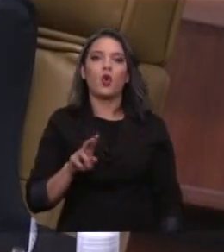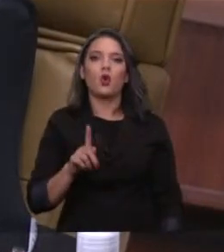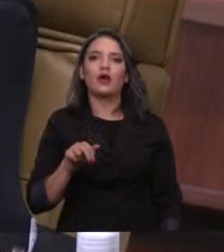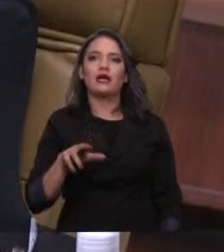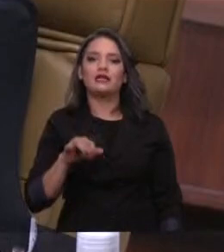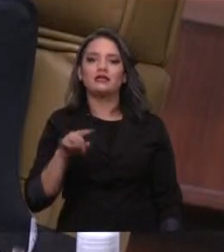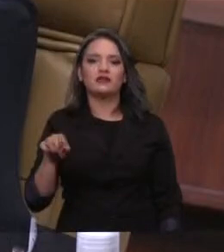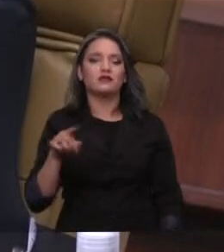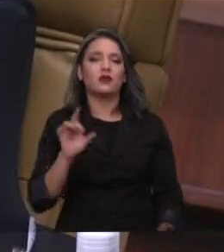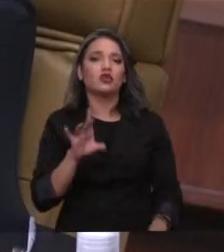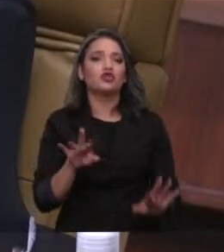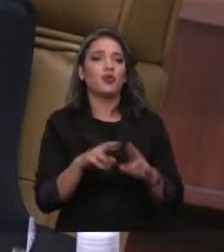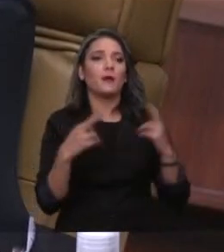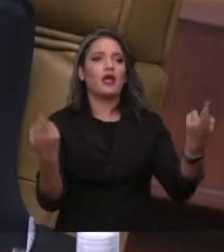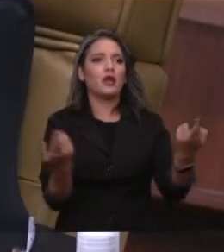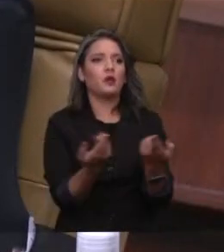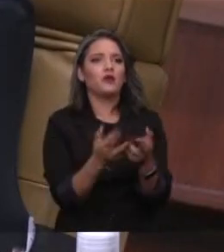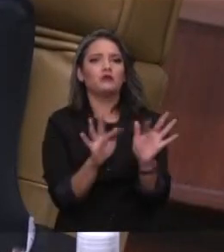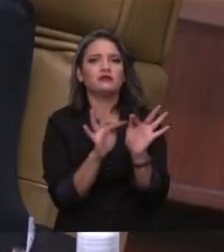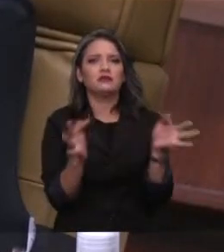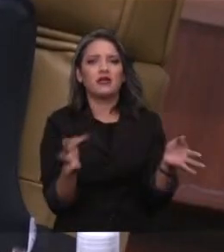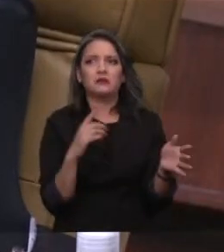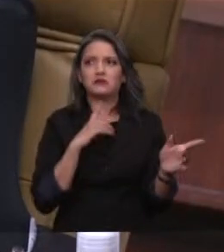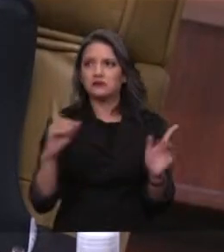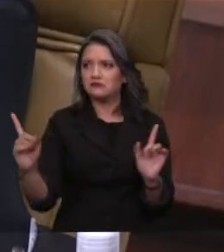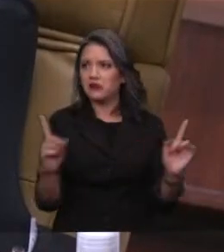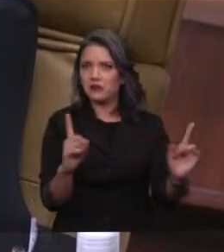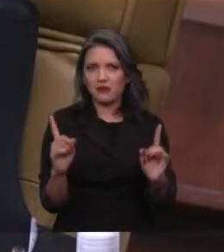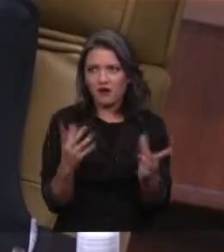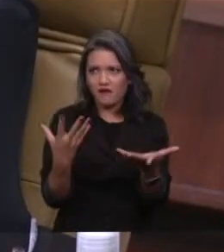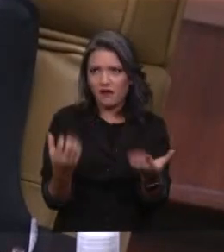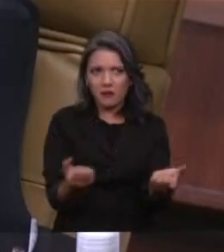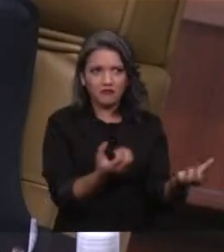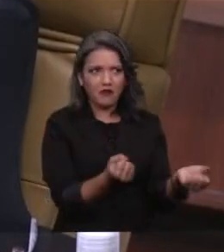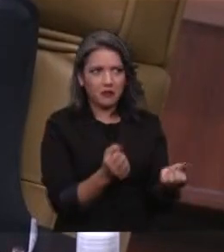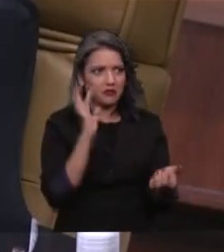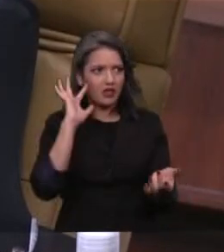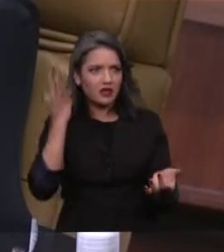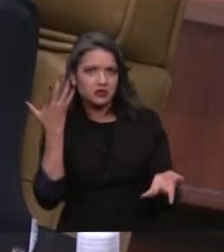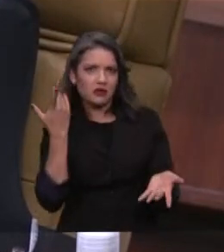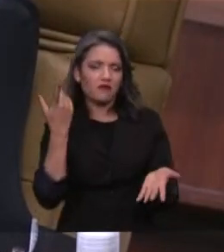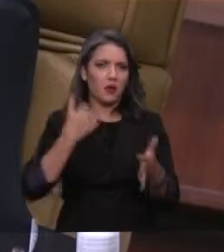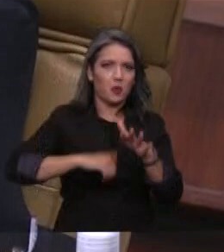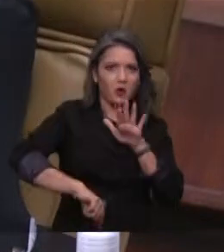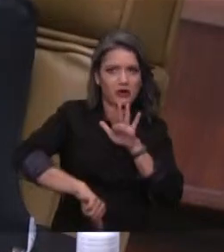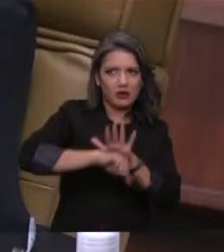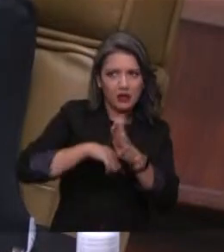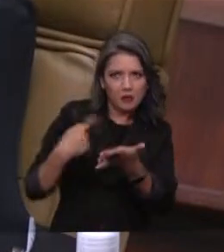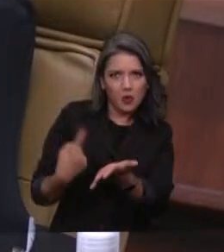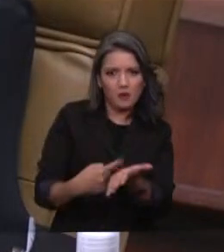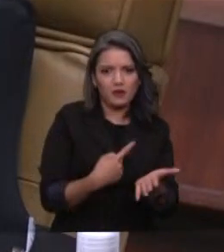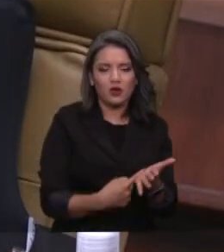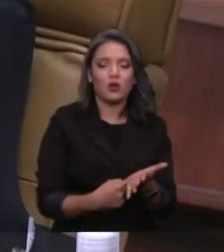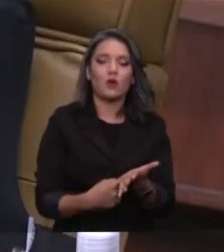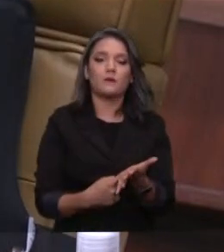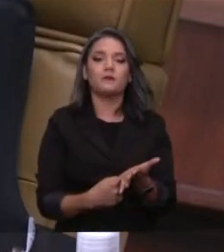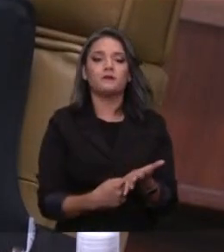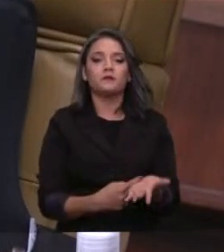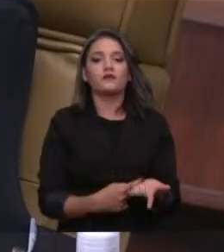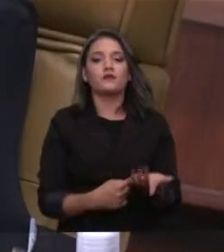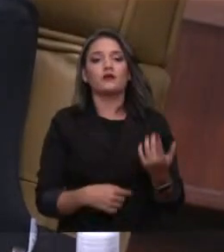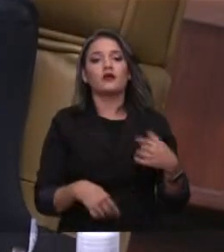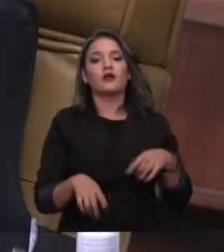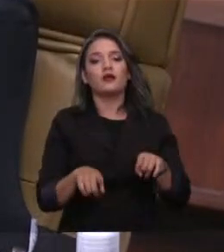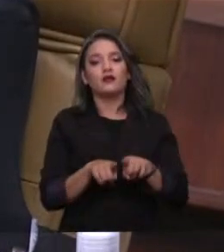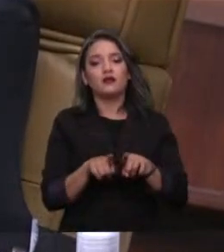criminosa essa simples reunião de pessoas que se resolvem praticar alguns crimes e, tampouco, a